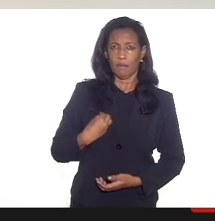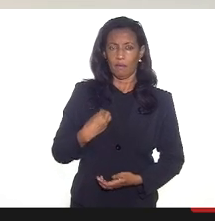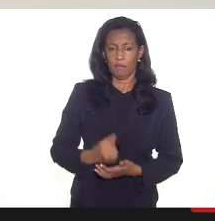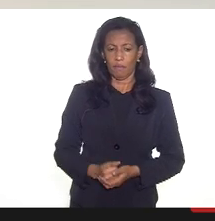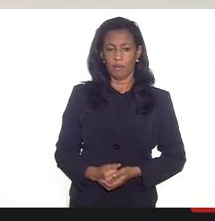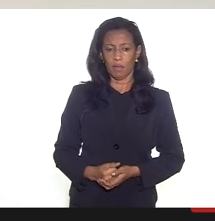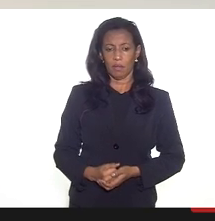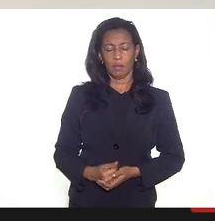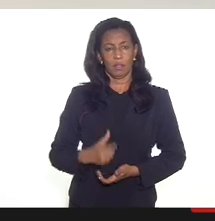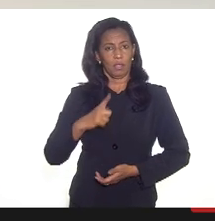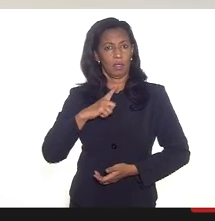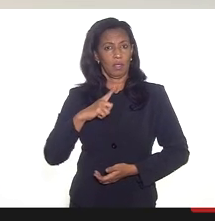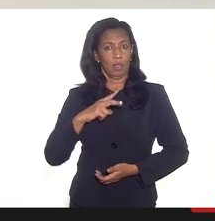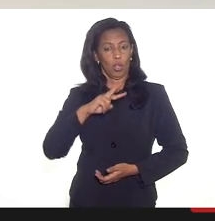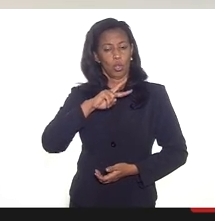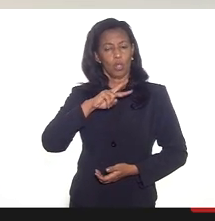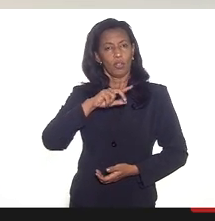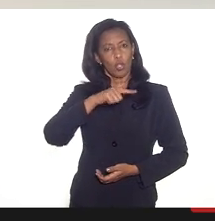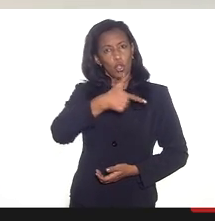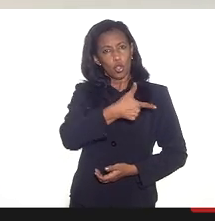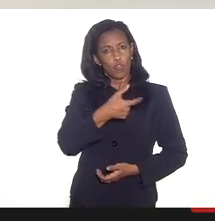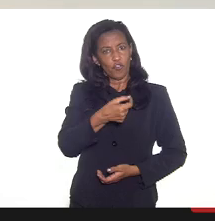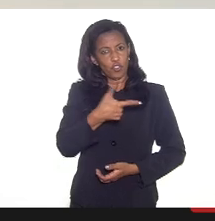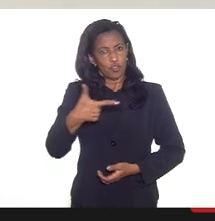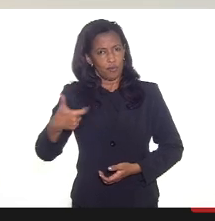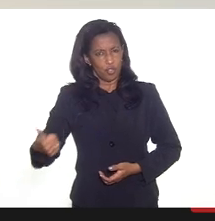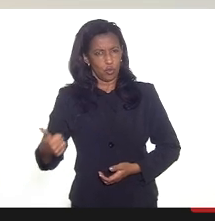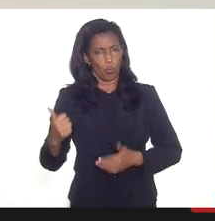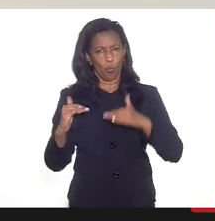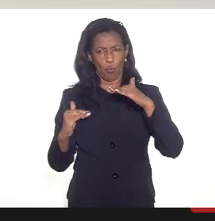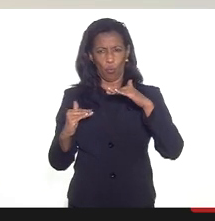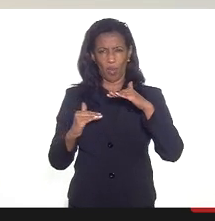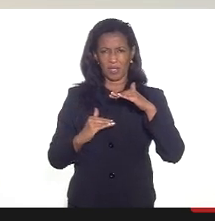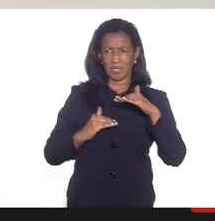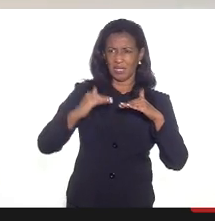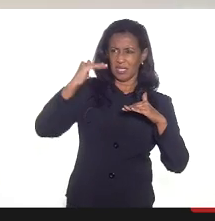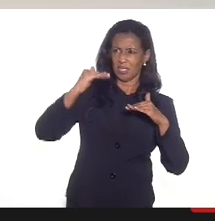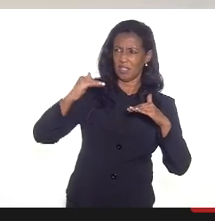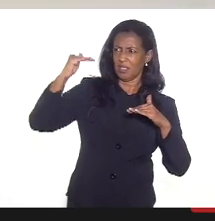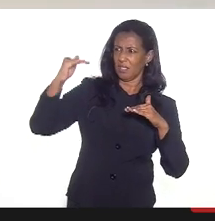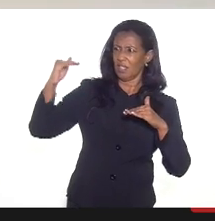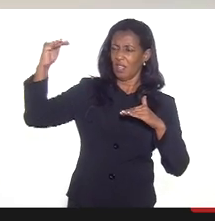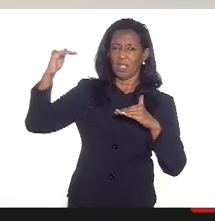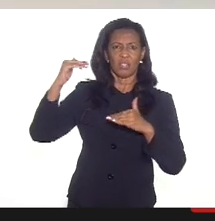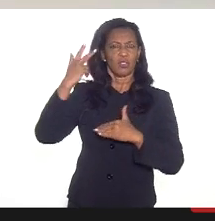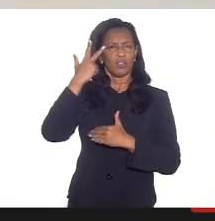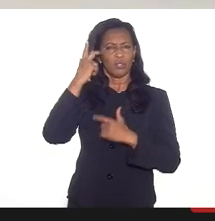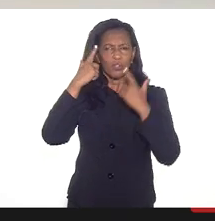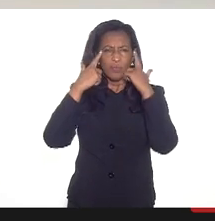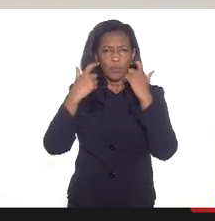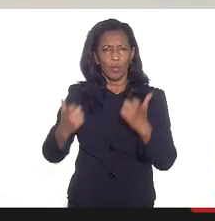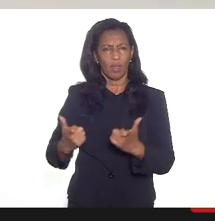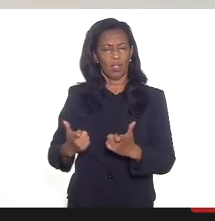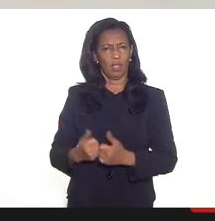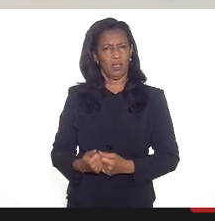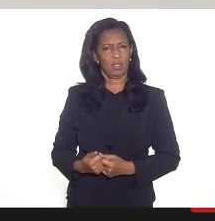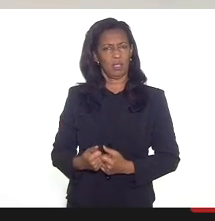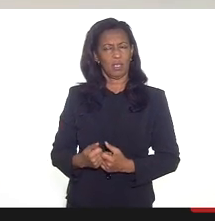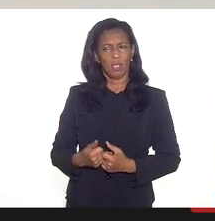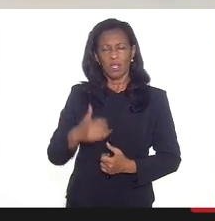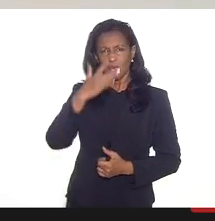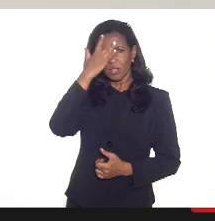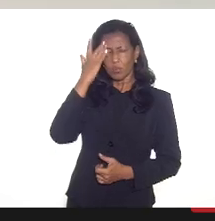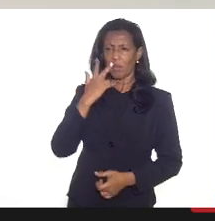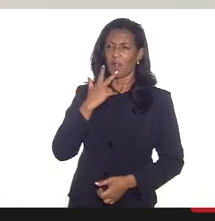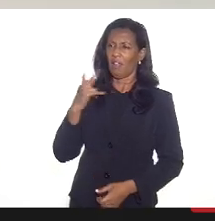em pleno 2021 com esses índices de violência e com todas as pessoas normalizando a